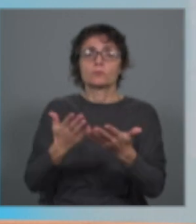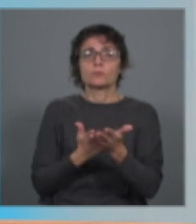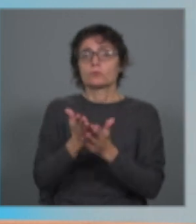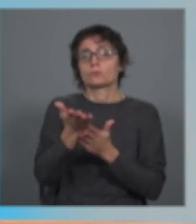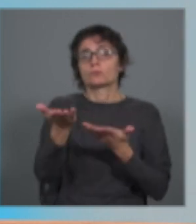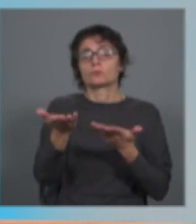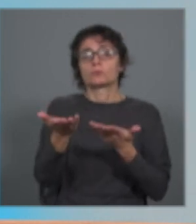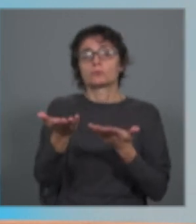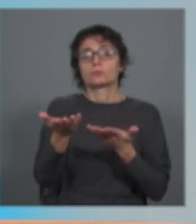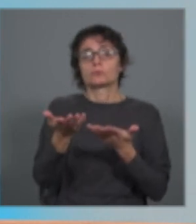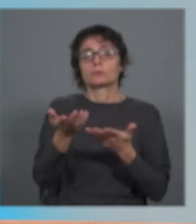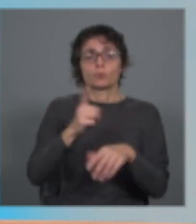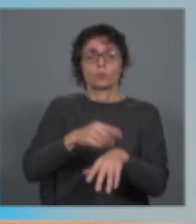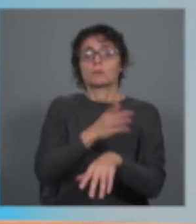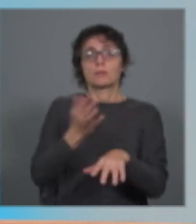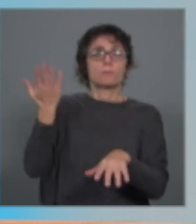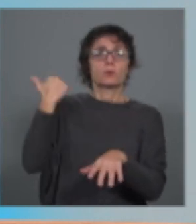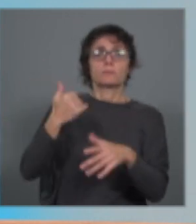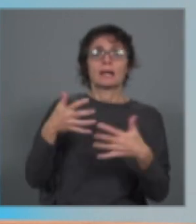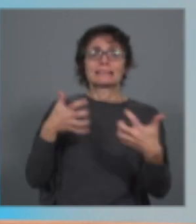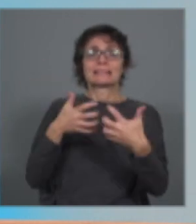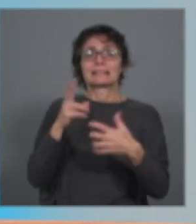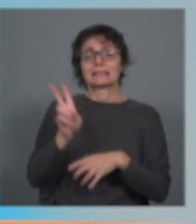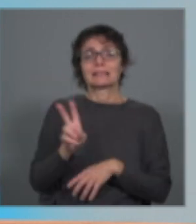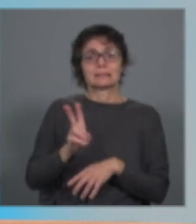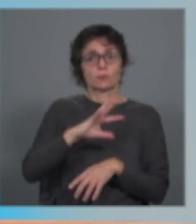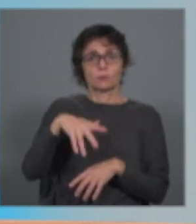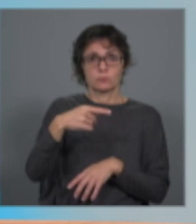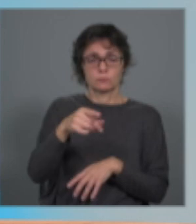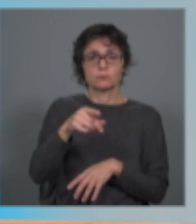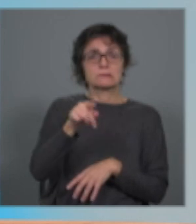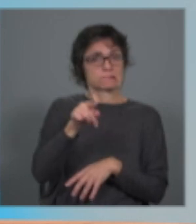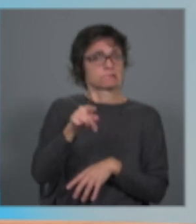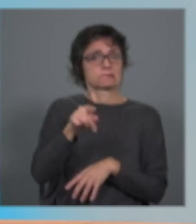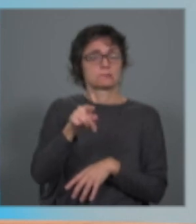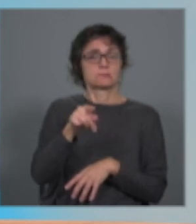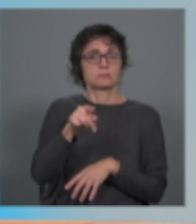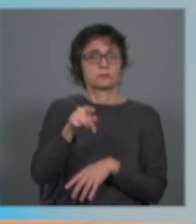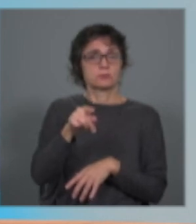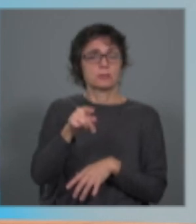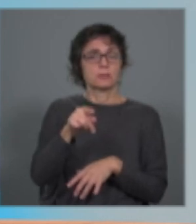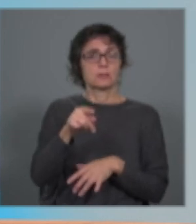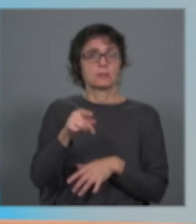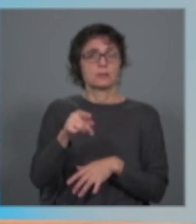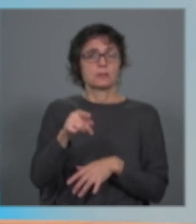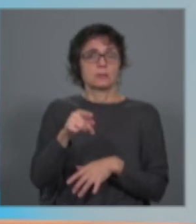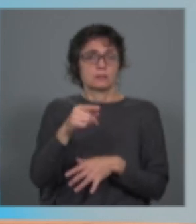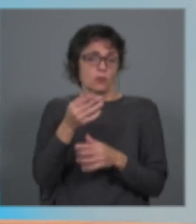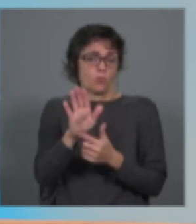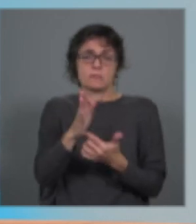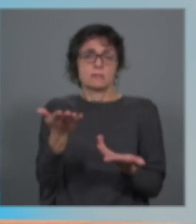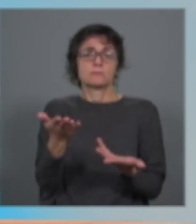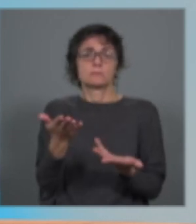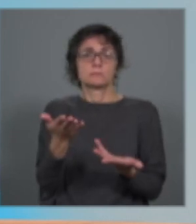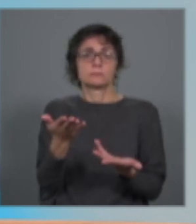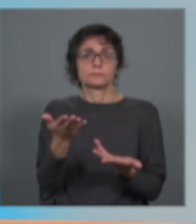Ou foi um defeito de racionalidade. E depois apostar nas emoçõezinhas, etc., leva a que se